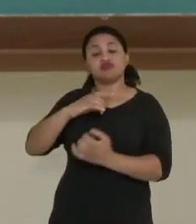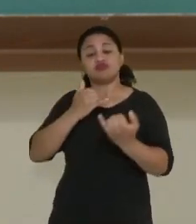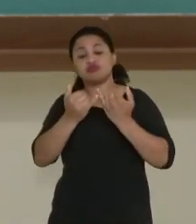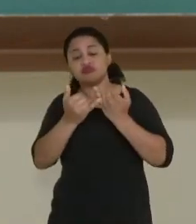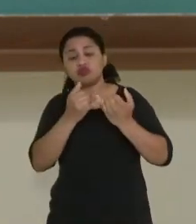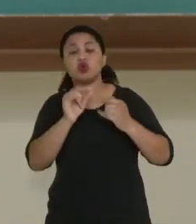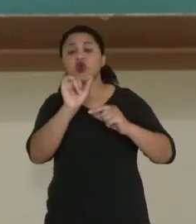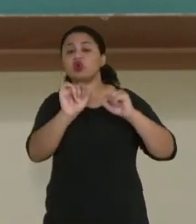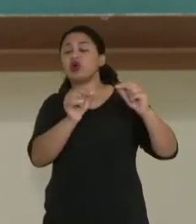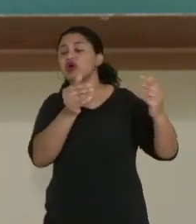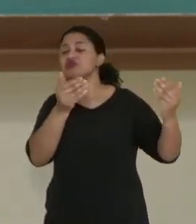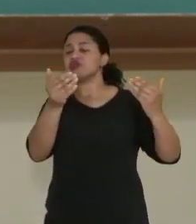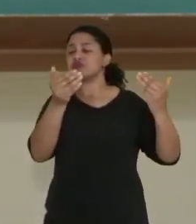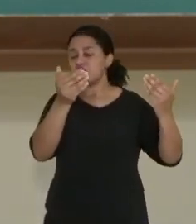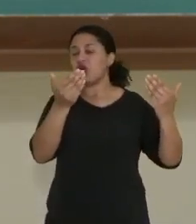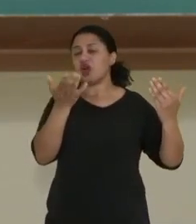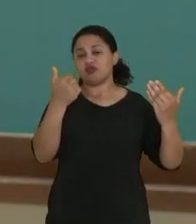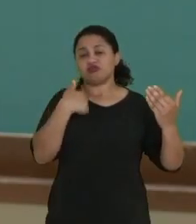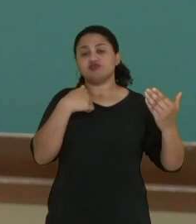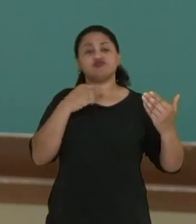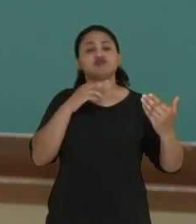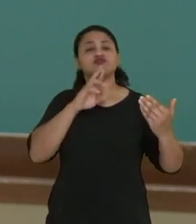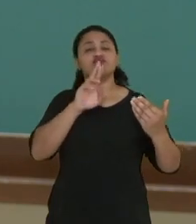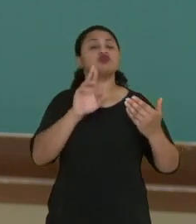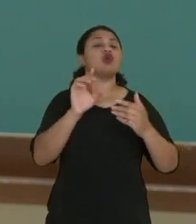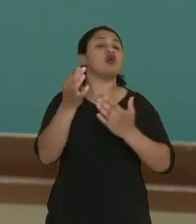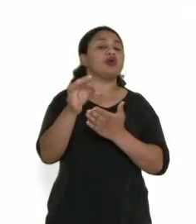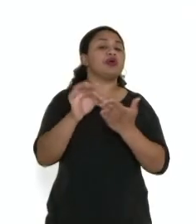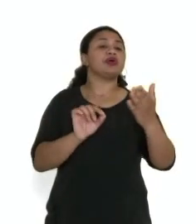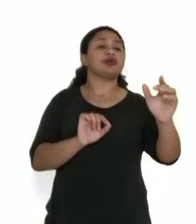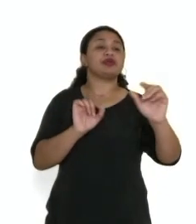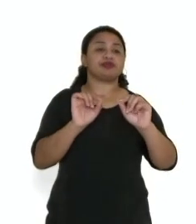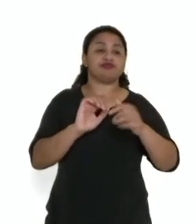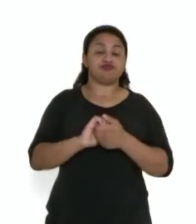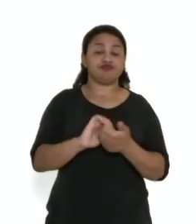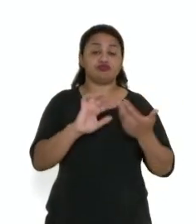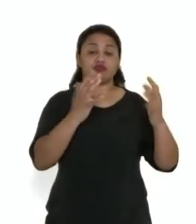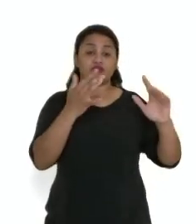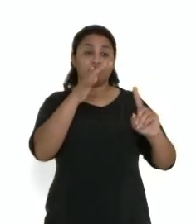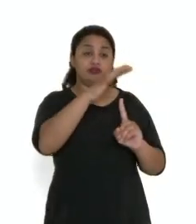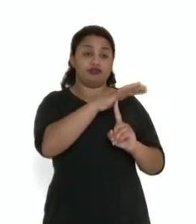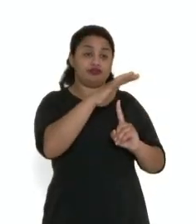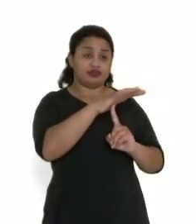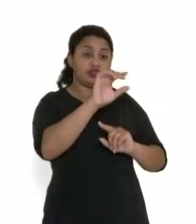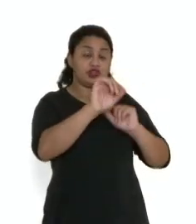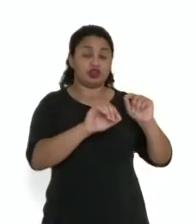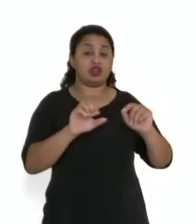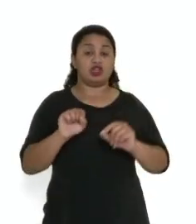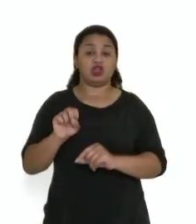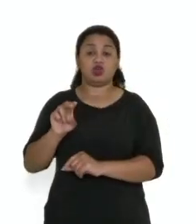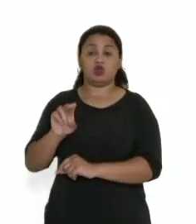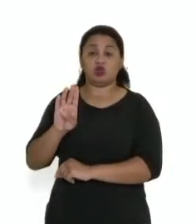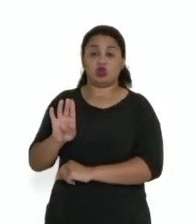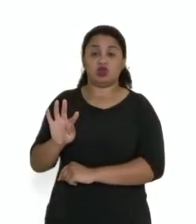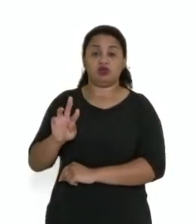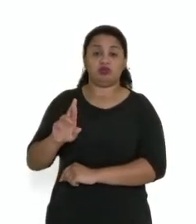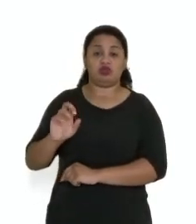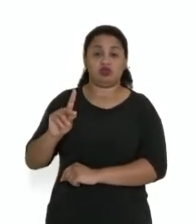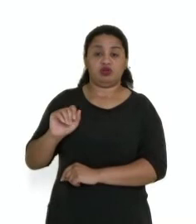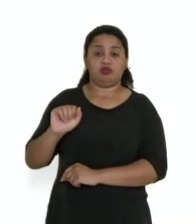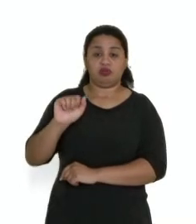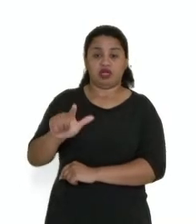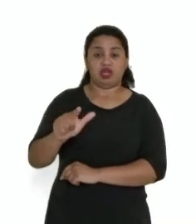eles? Vamos ver como é que ficou a nossa resposta? O que nós temos ali? O clima do Paraná é o subtropical que predomina.